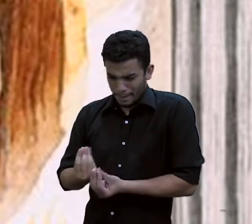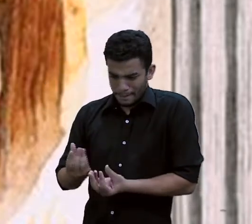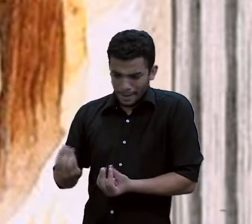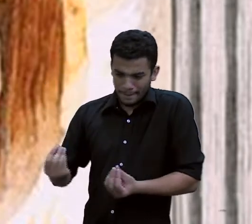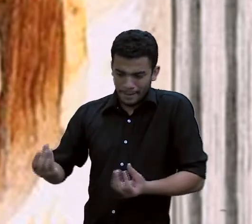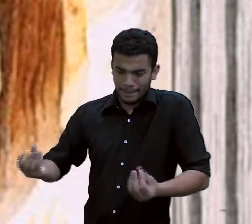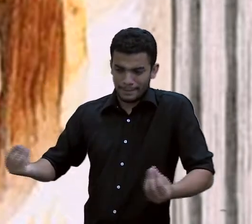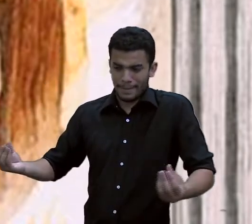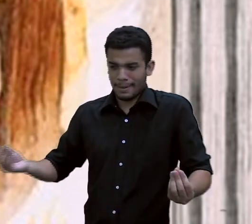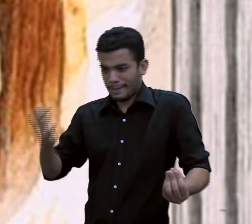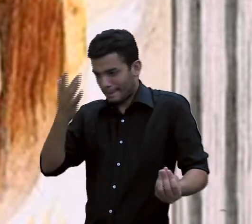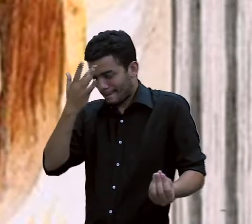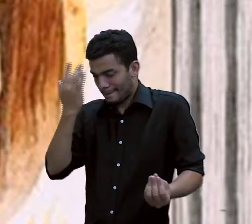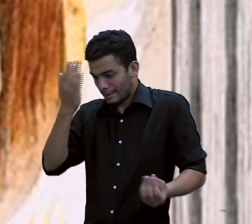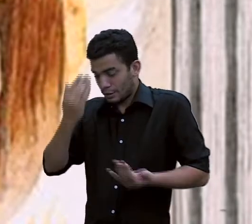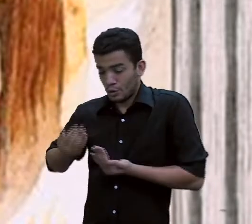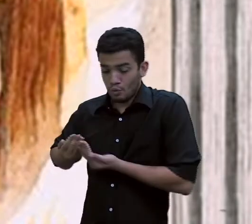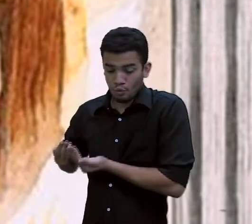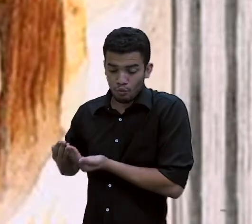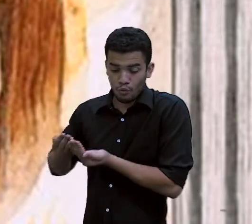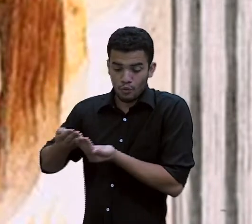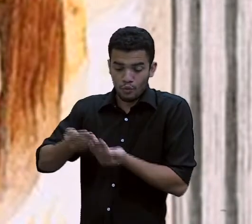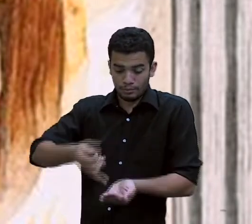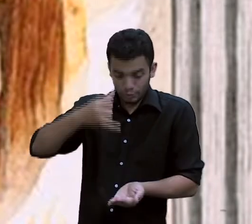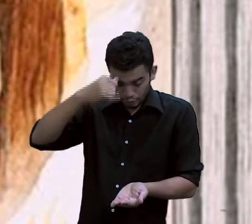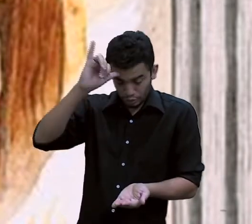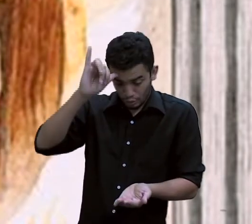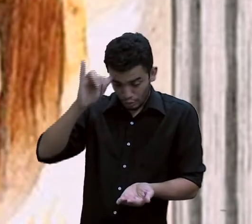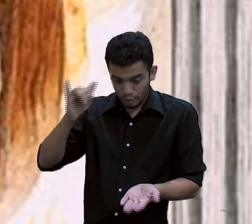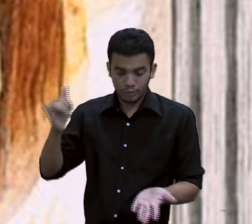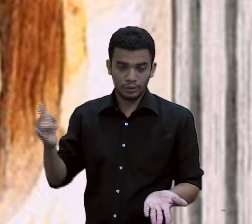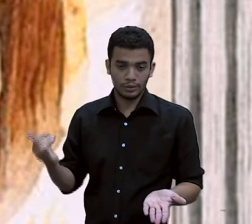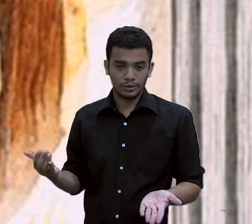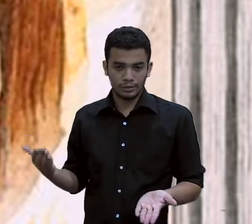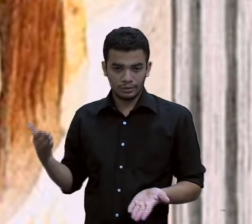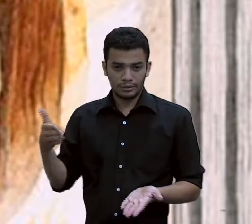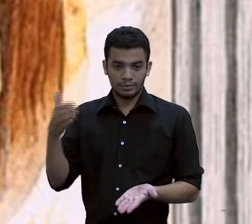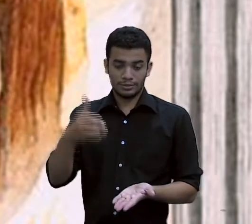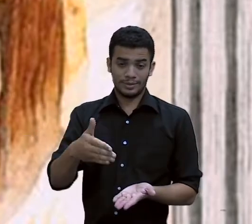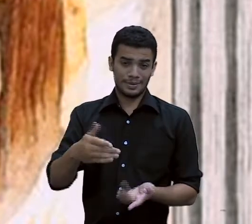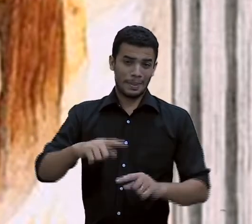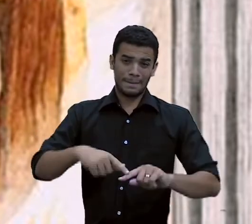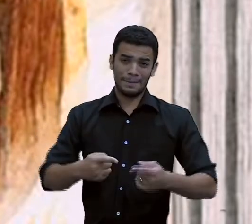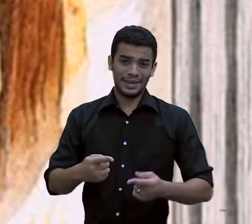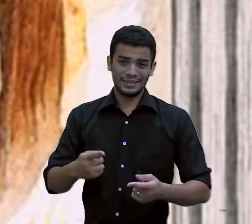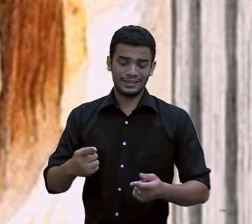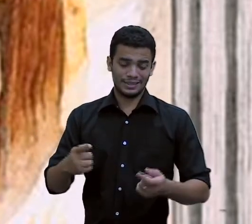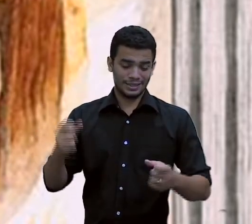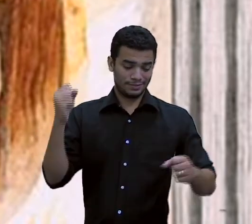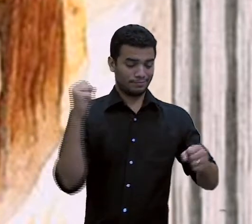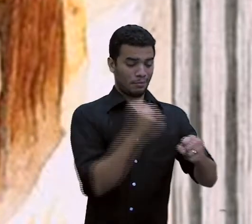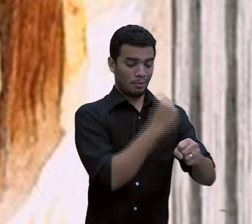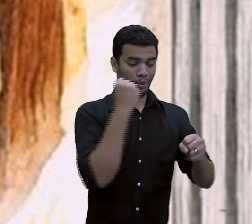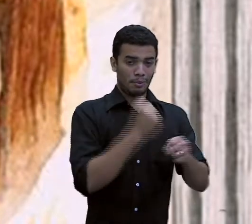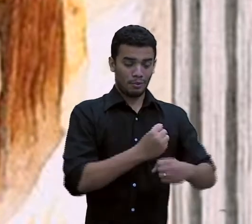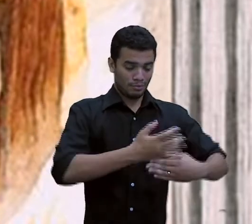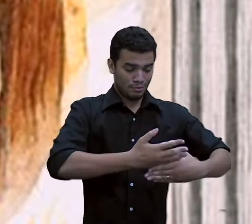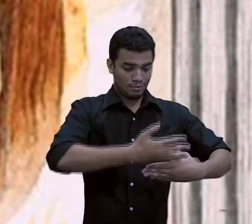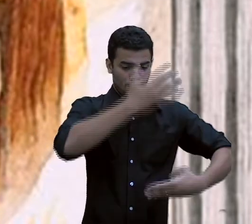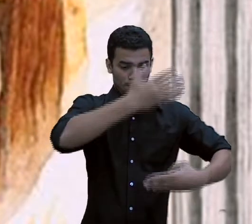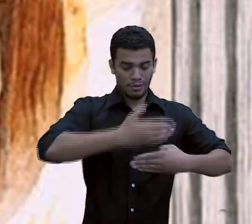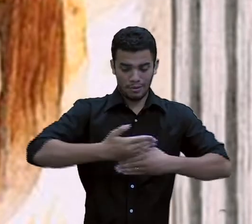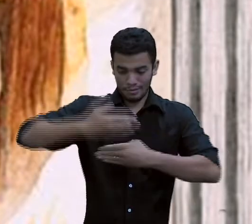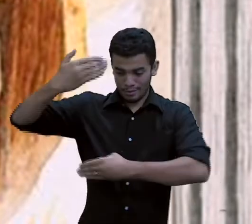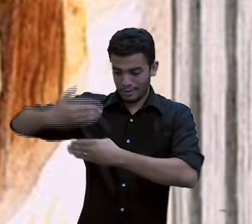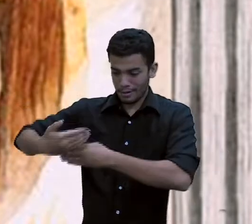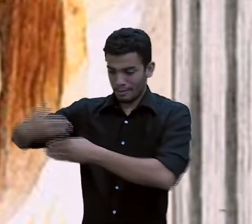e vacas. Sem currais nem cercas, os animais voltaram ao estado selvagem.